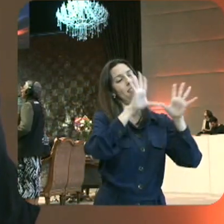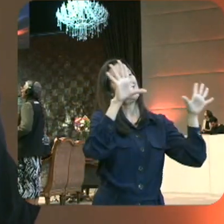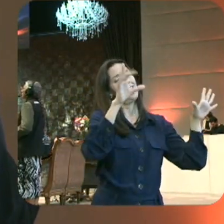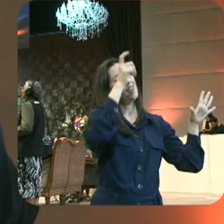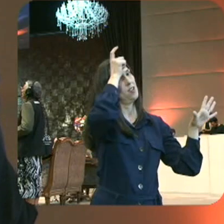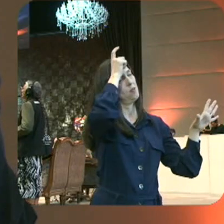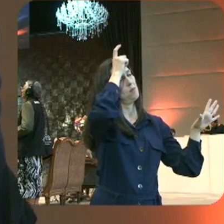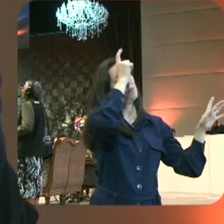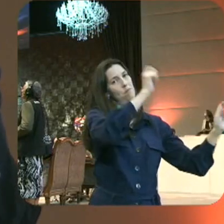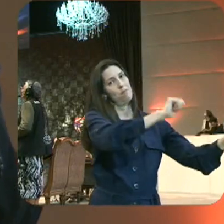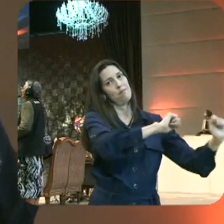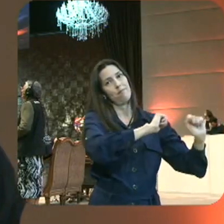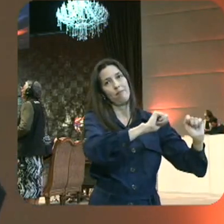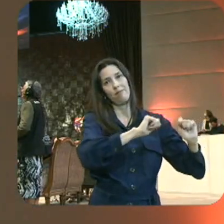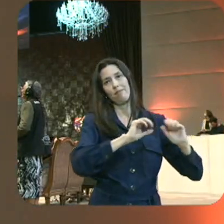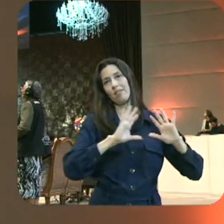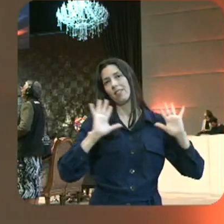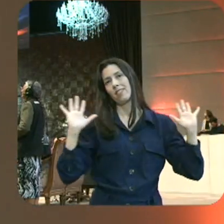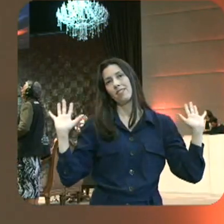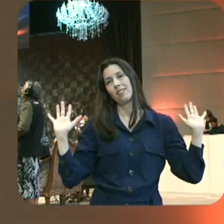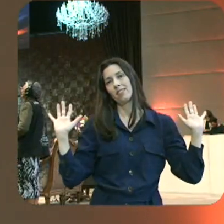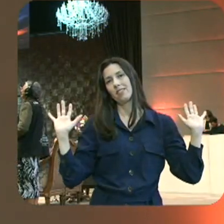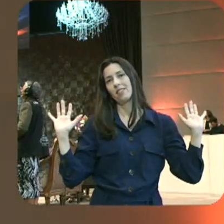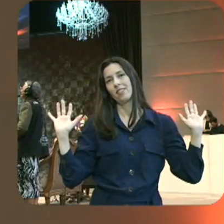nós nos tornamos infiéis.